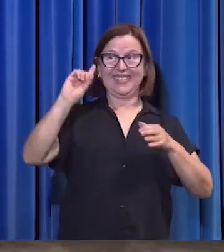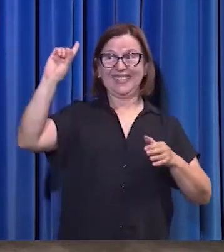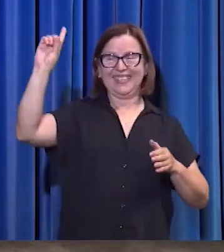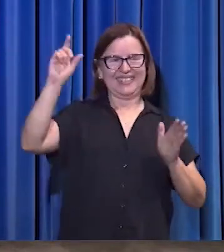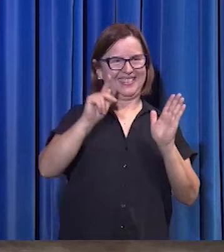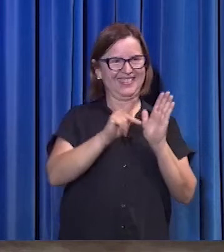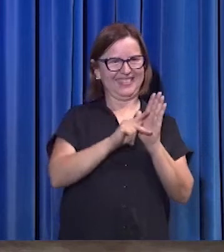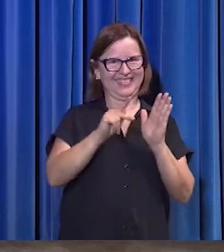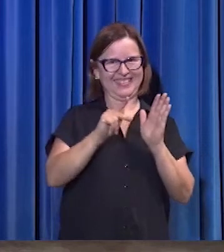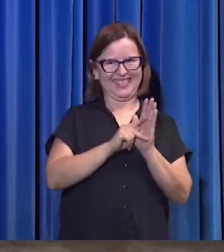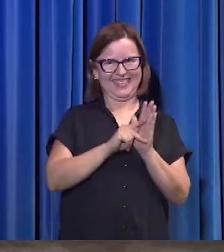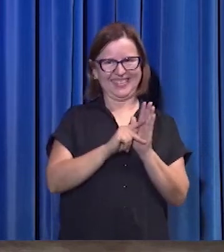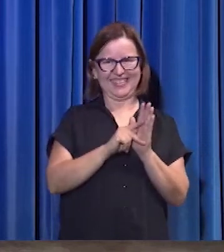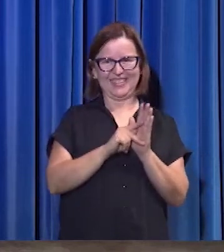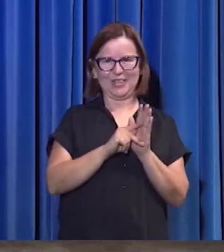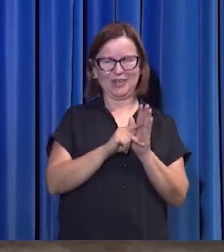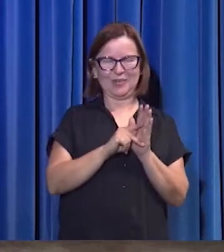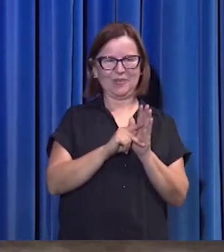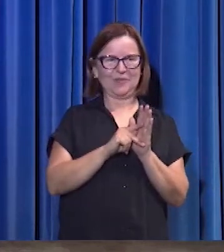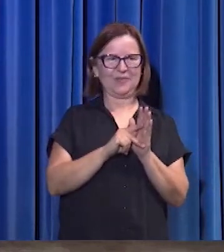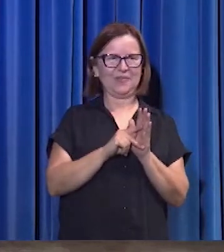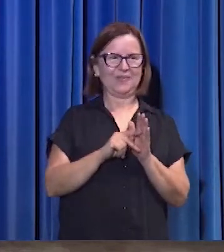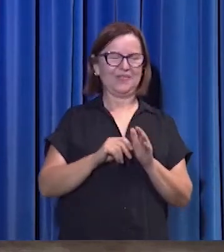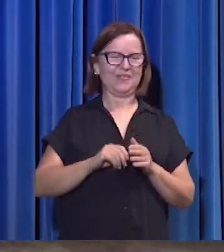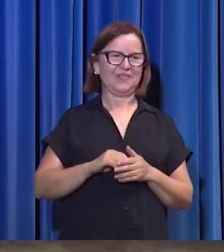consigo mesmo.